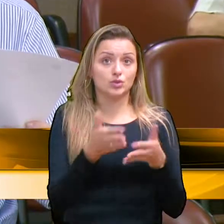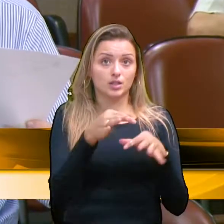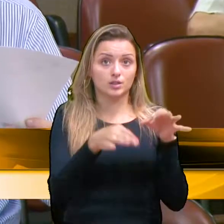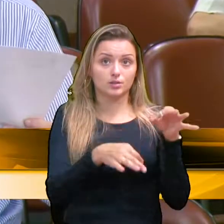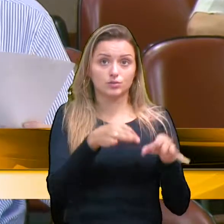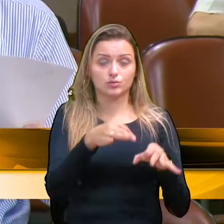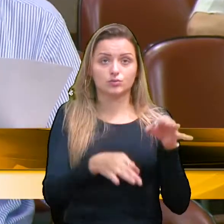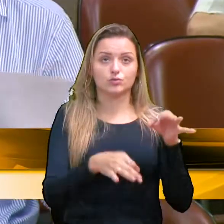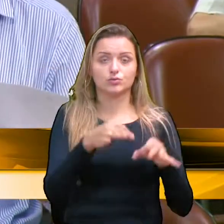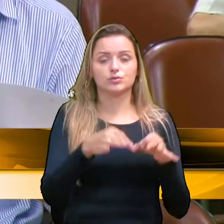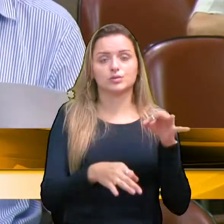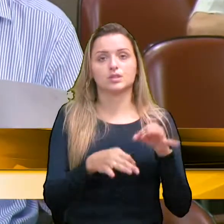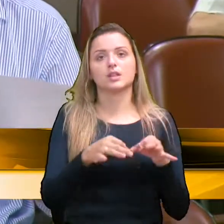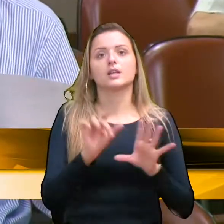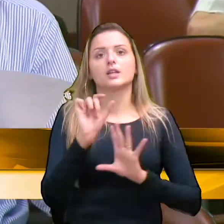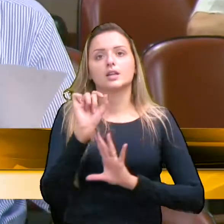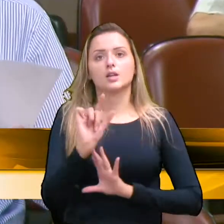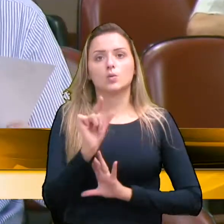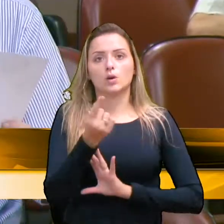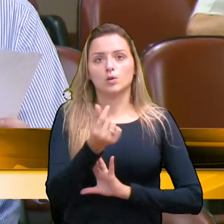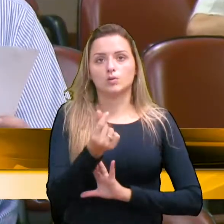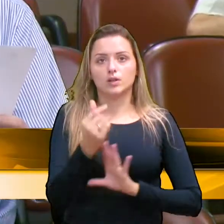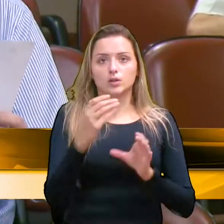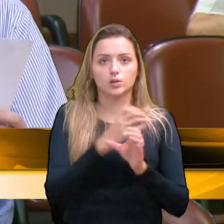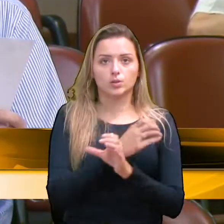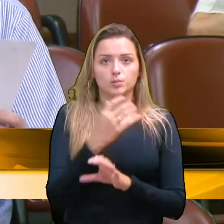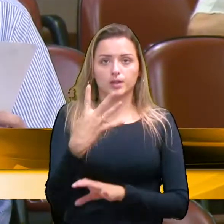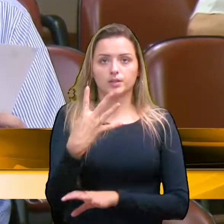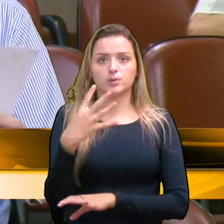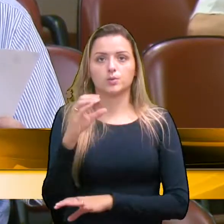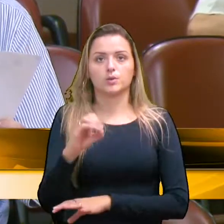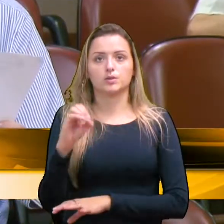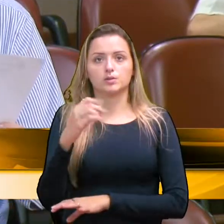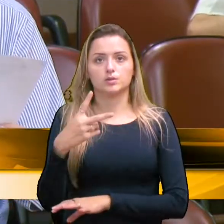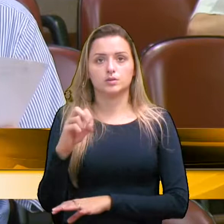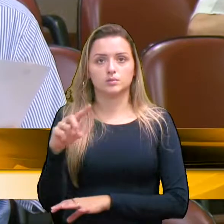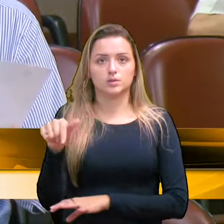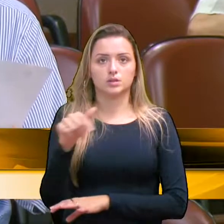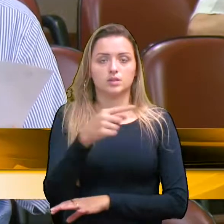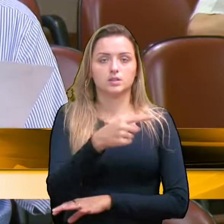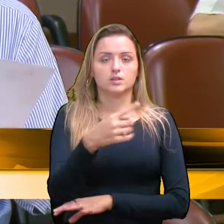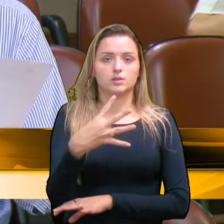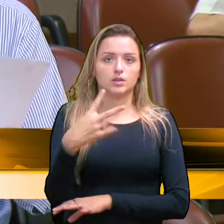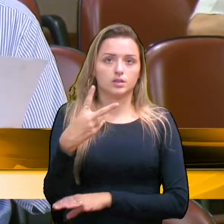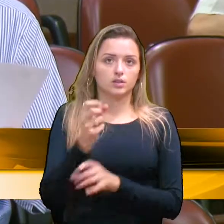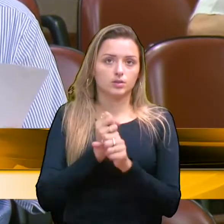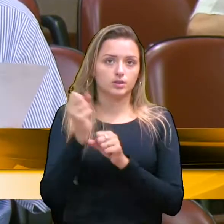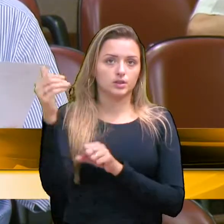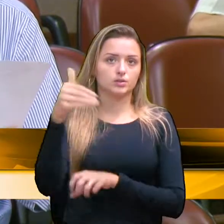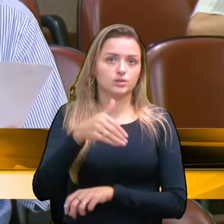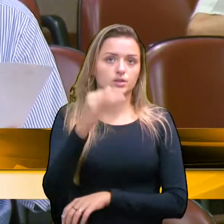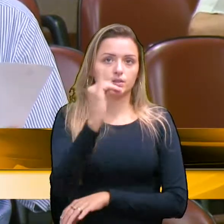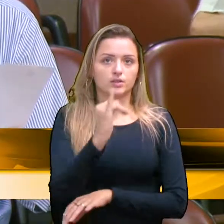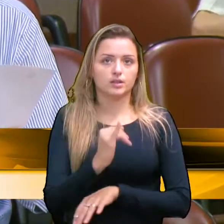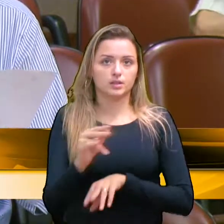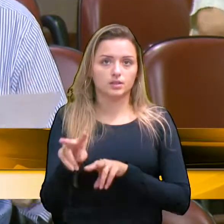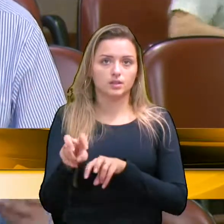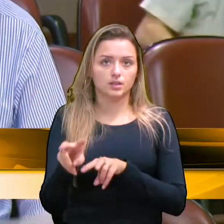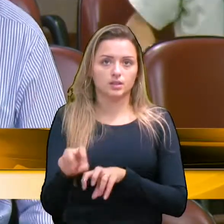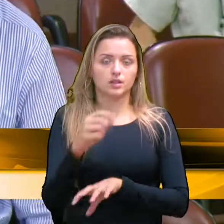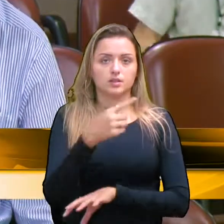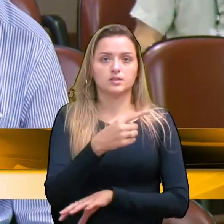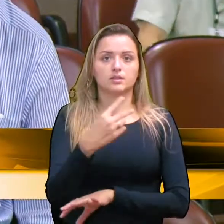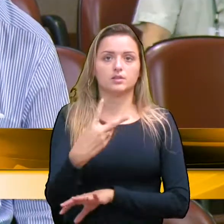valor total da execução. Caxias do Sul, 4 de outubro de 2017, 142 anos da colonização e